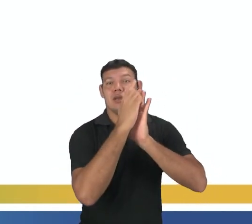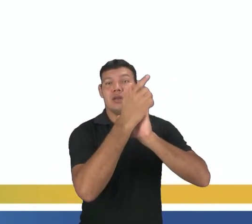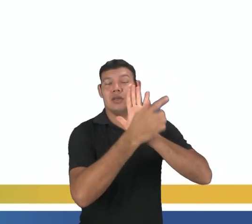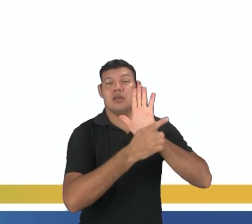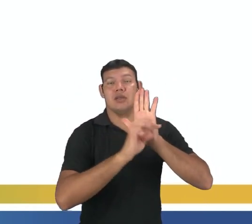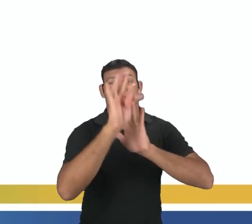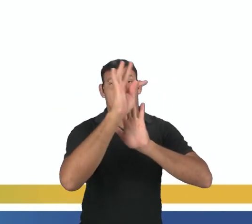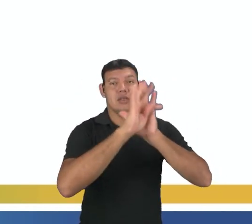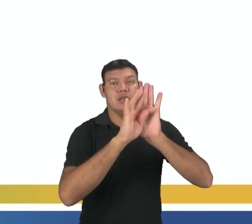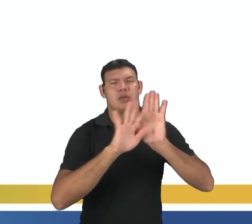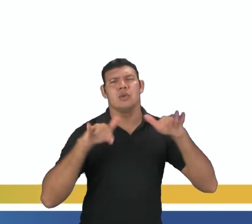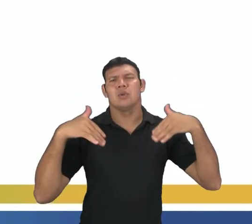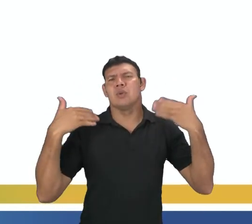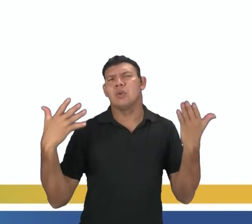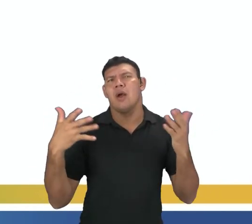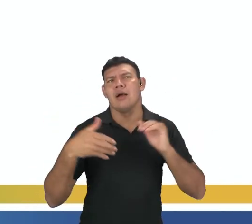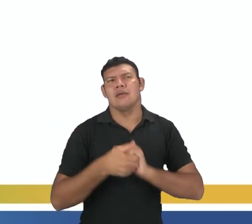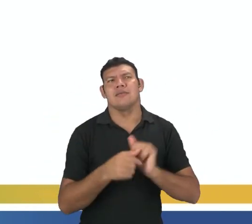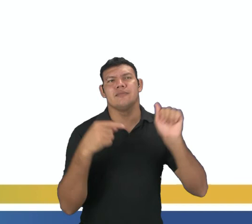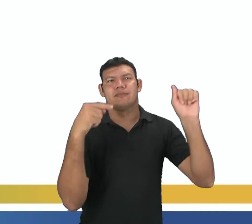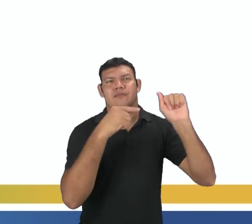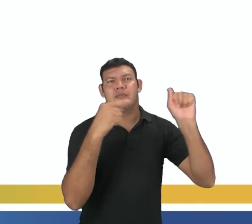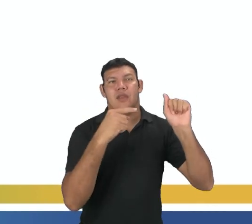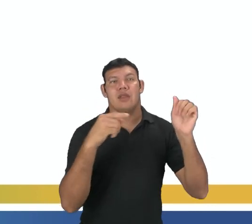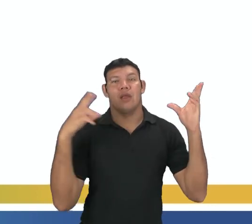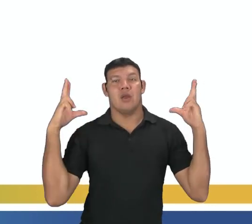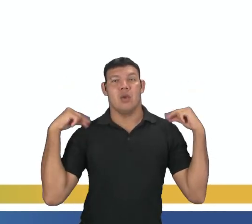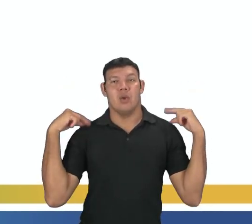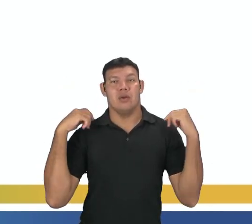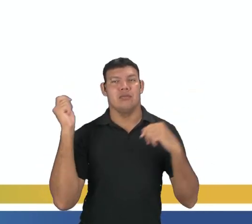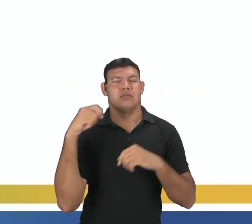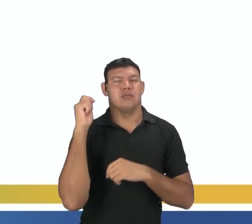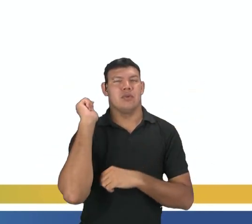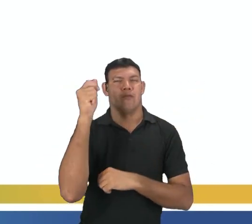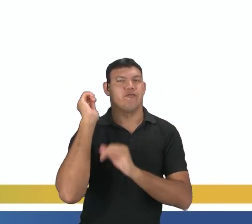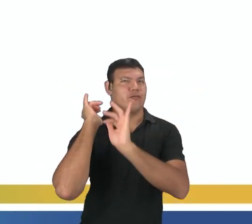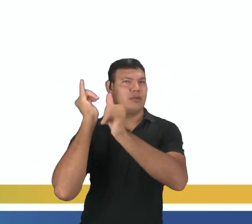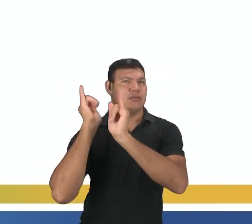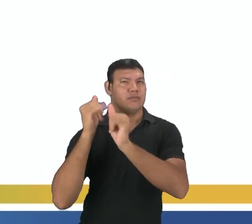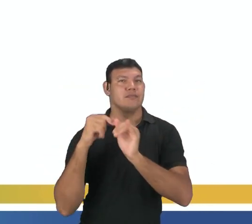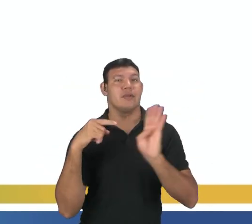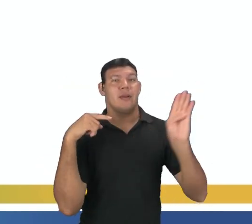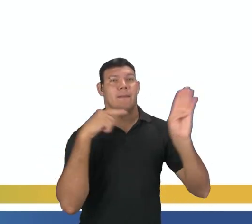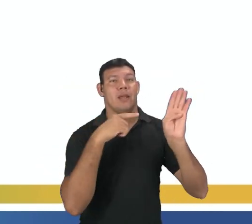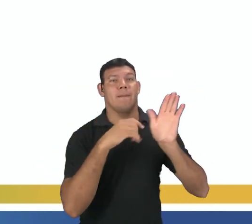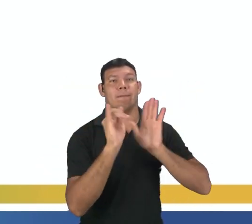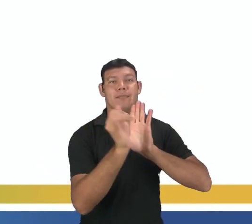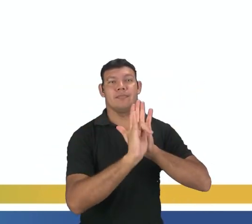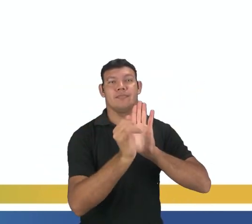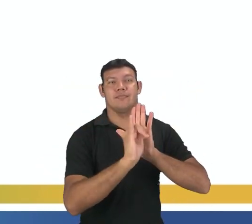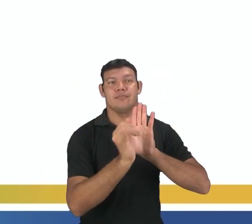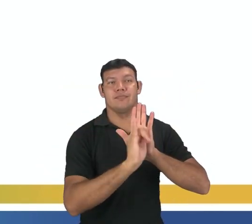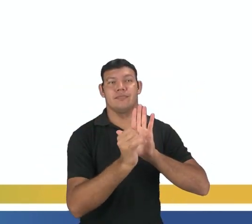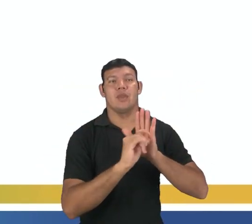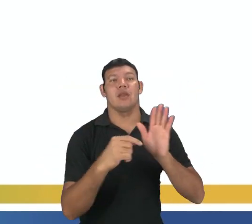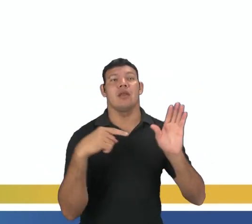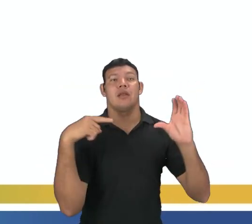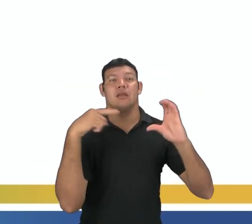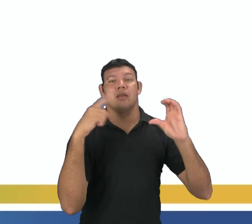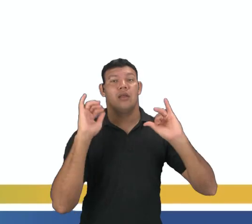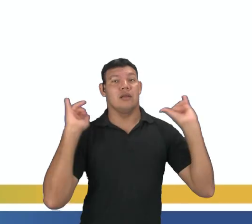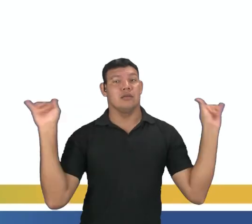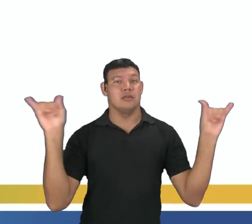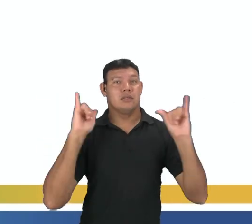desse texto é um conto de fadas, uma fábula, uma notícia ou uma reportagem. Nós